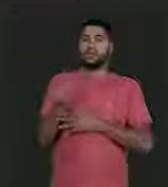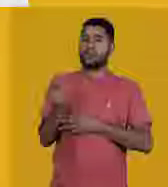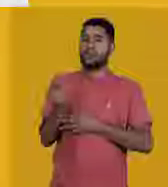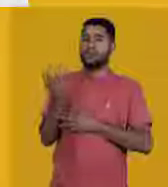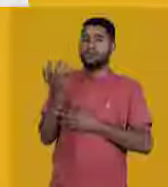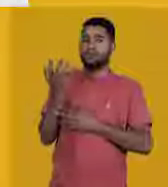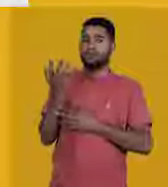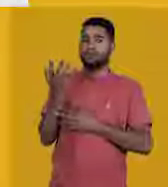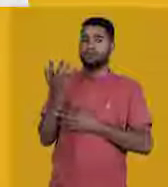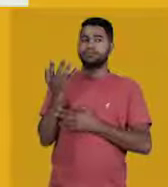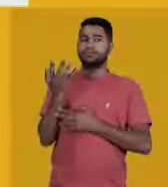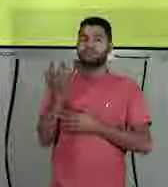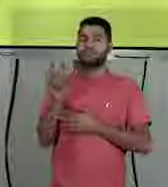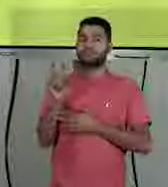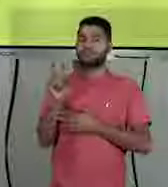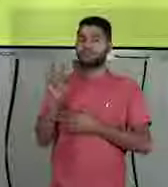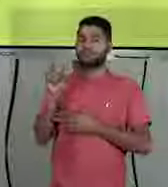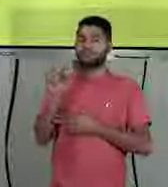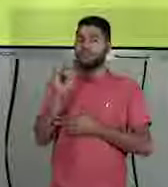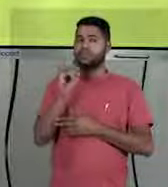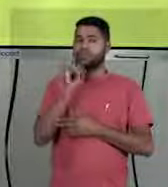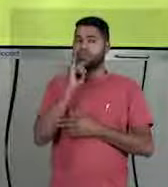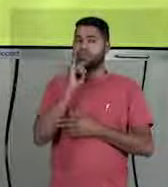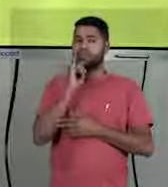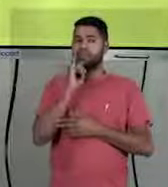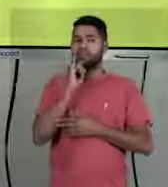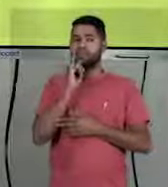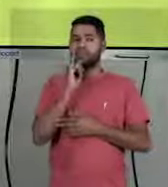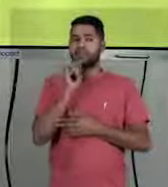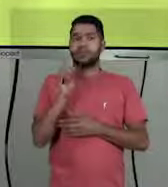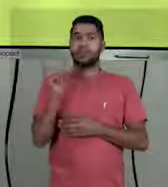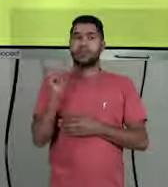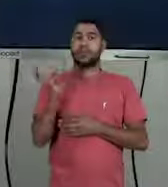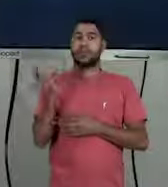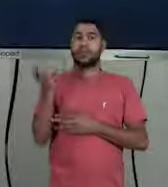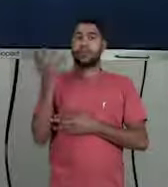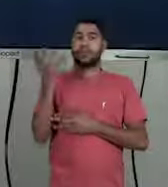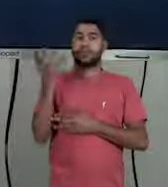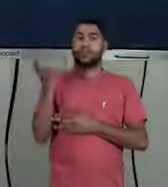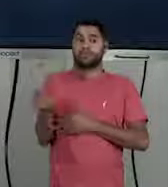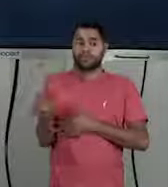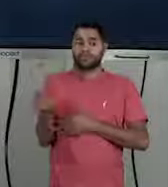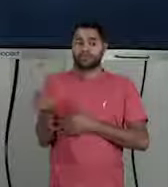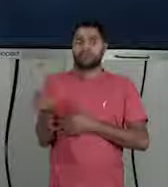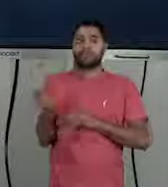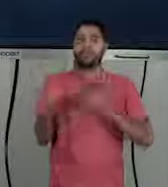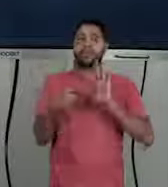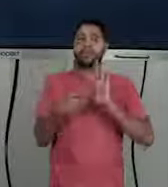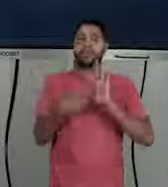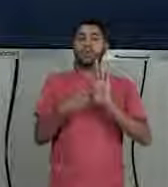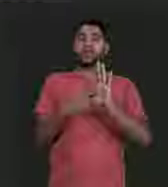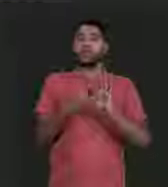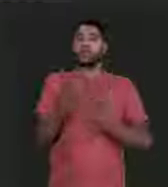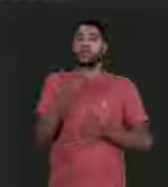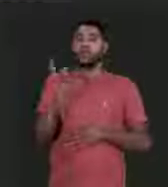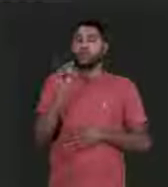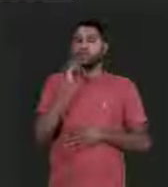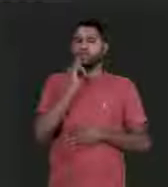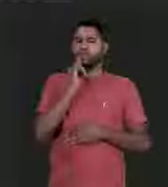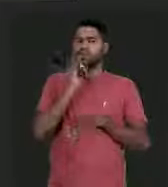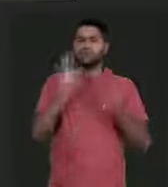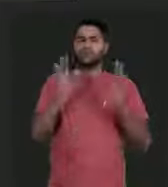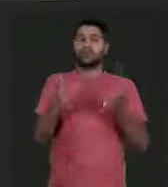vejam que nesse exemplo aqui, a lâmpada está apagada, mas no próximo exemplo, a lâmpada já